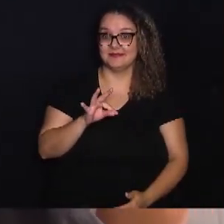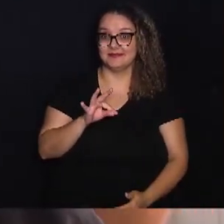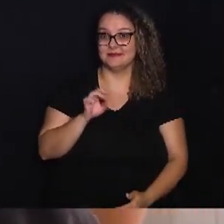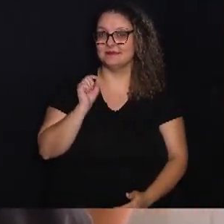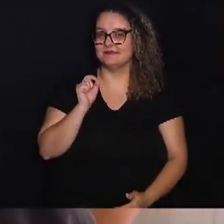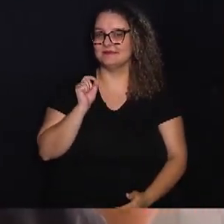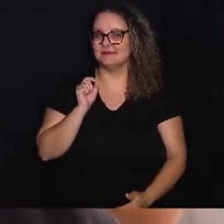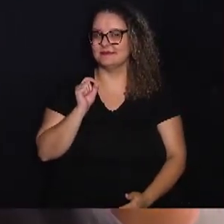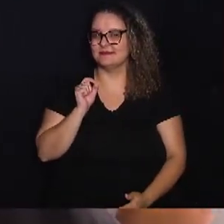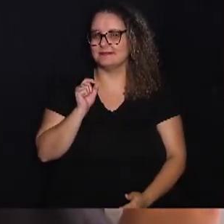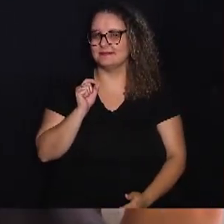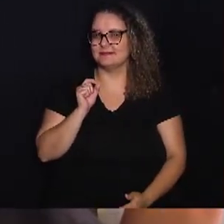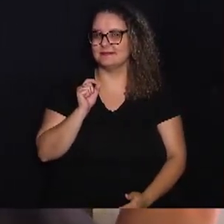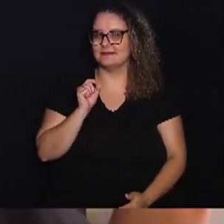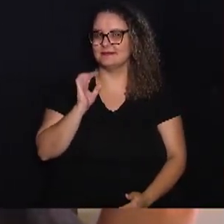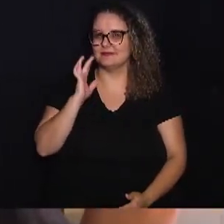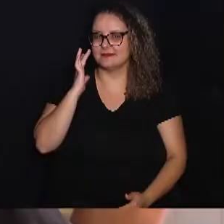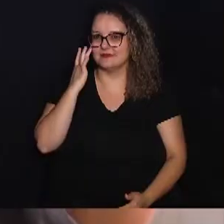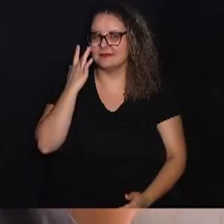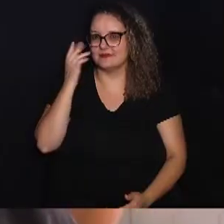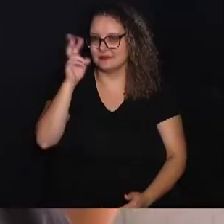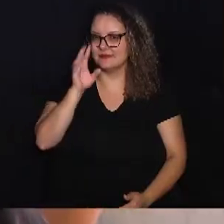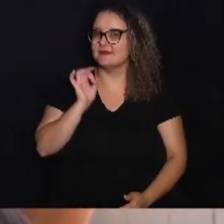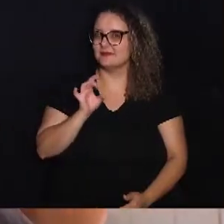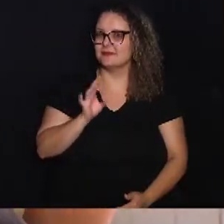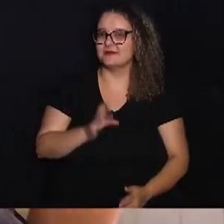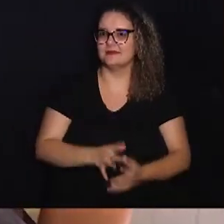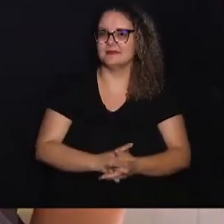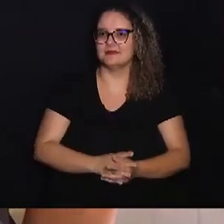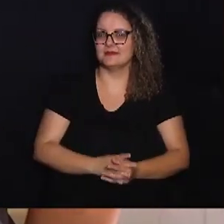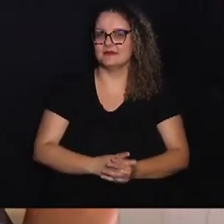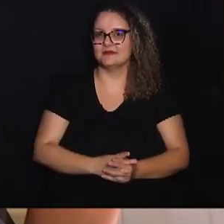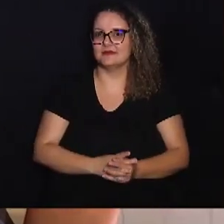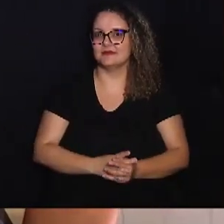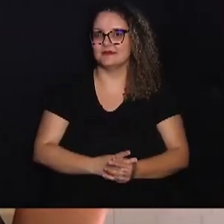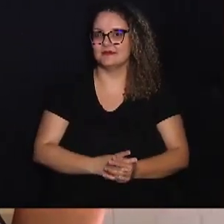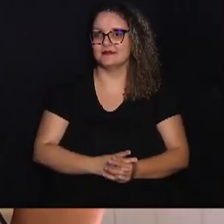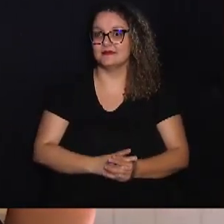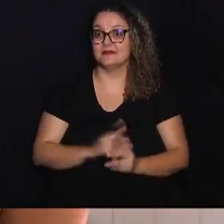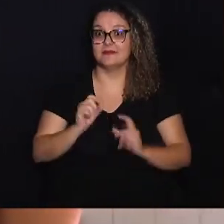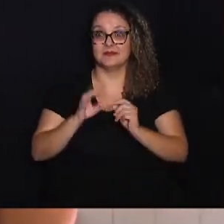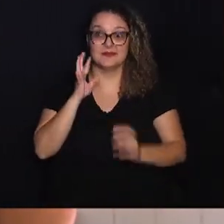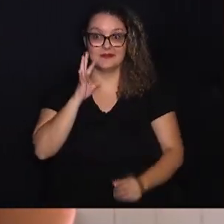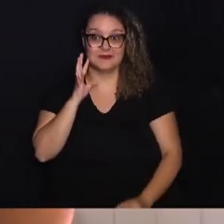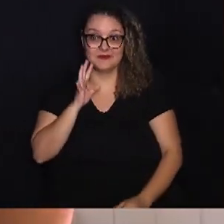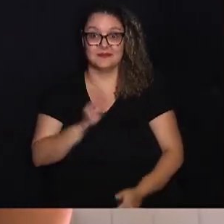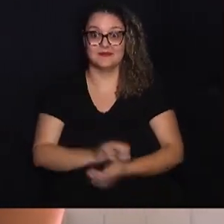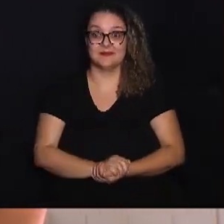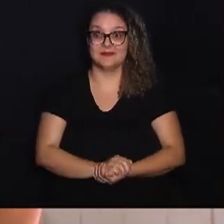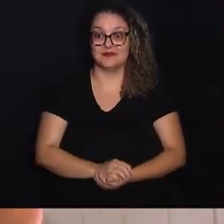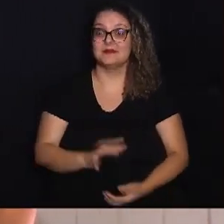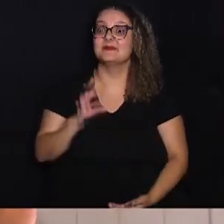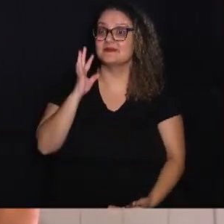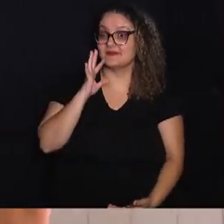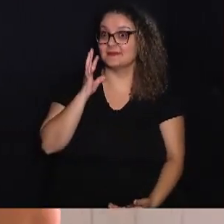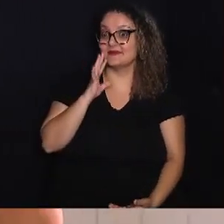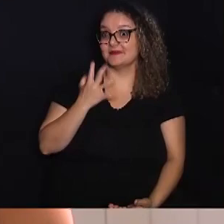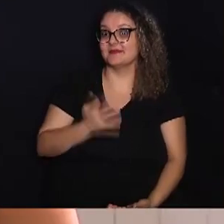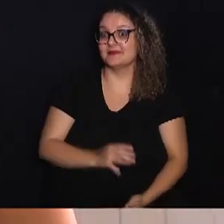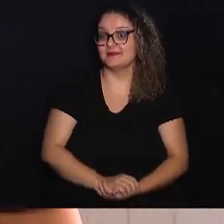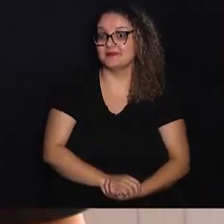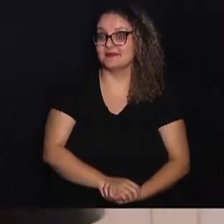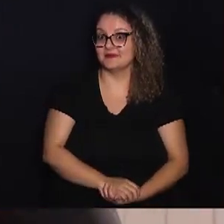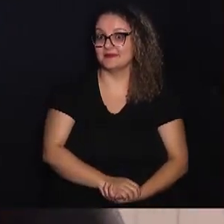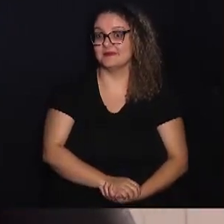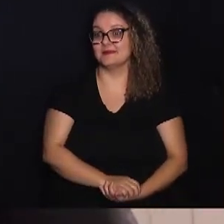E acho que eu me lembre mesmo é só. E você, Liz, tá achando bacana? Eu tô achando bem bacana, mas eu acho que eu nunca vou usar o